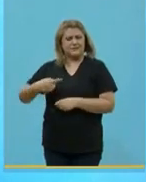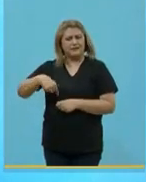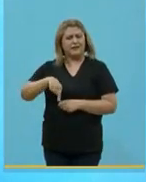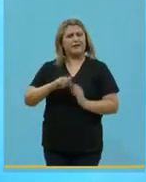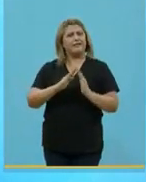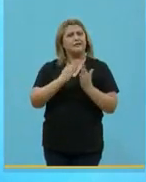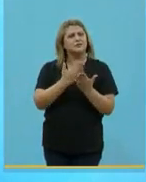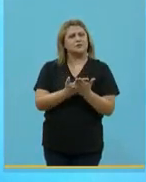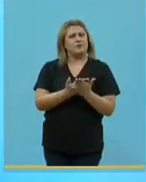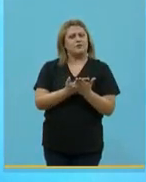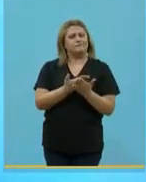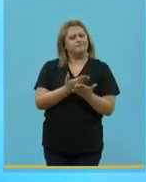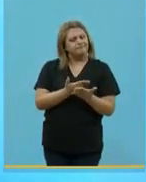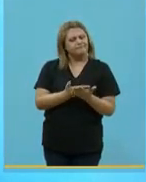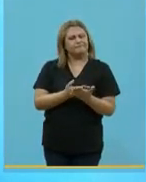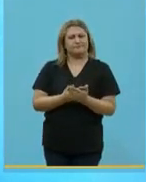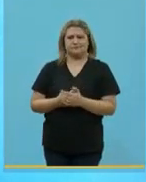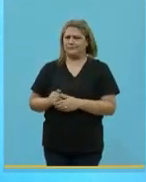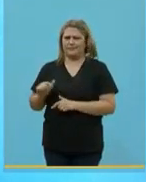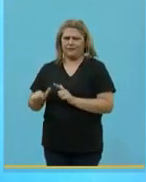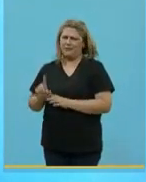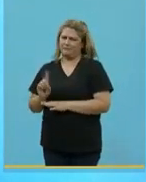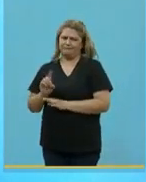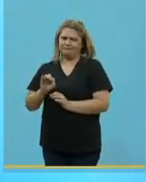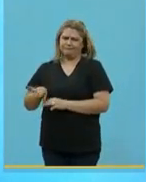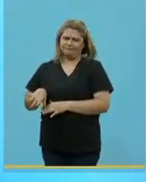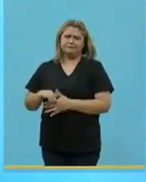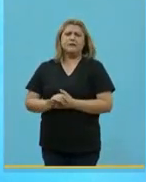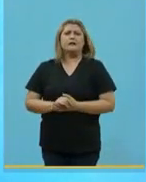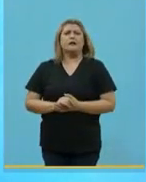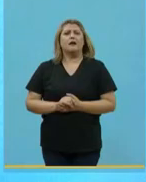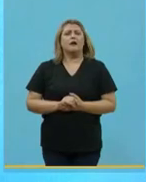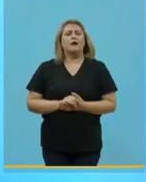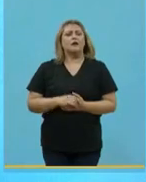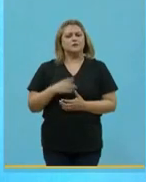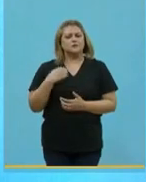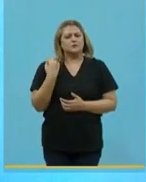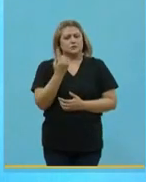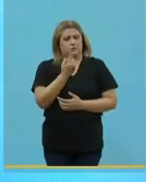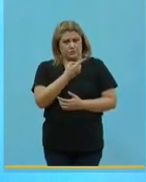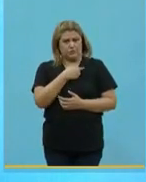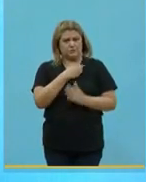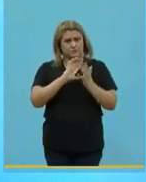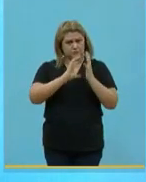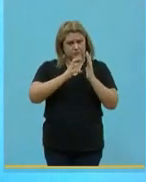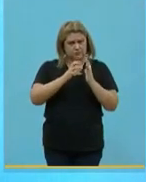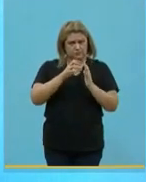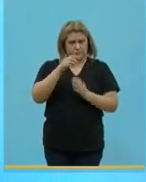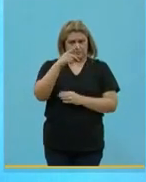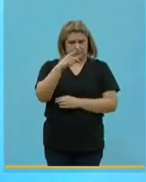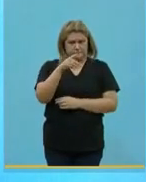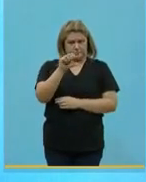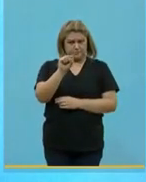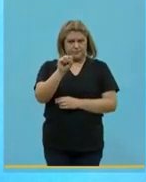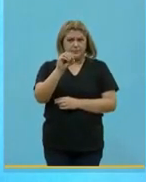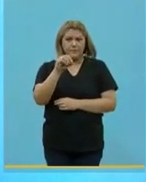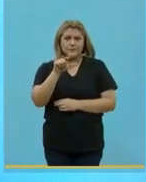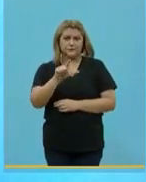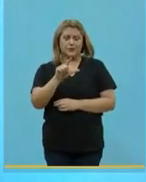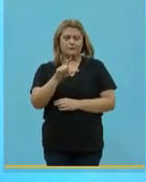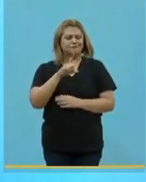trabalhando um parlamentar nosso do pessoal em são paulo tem a proposta da lista suja do trabalho